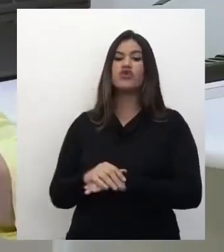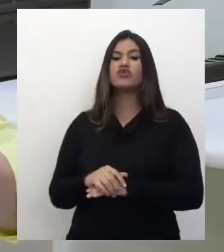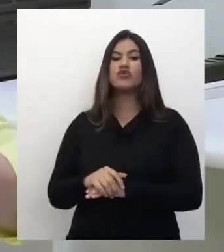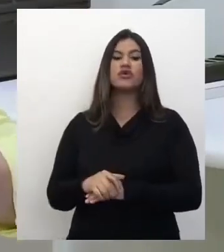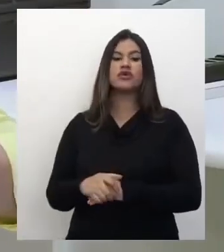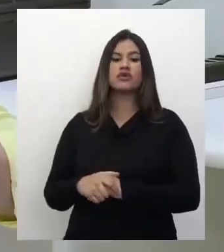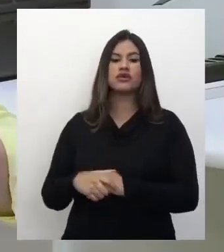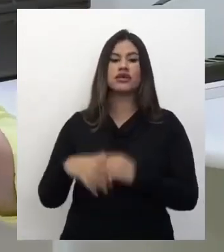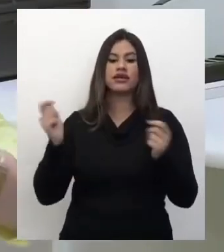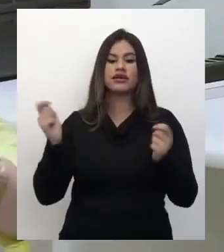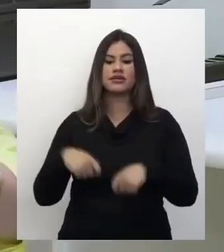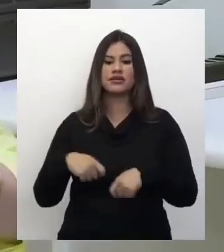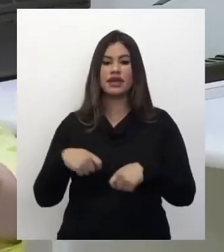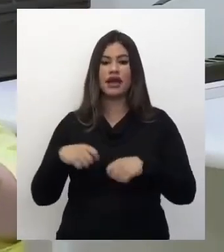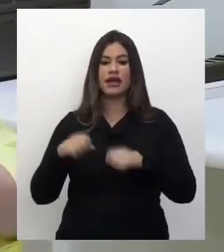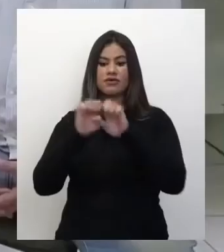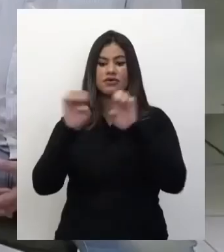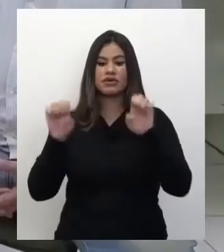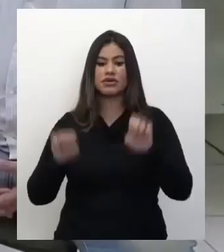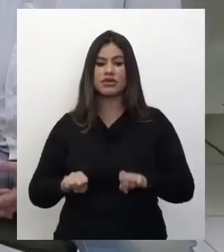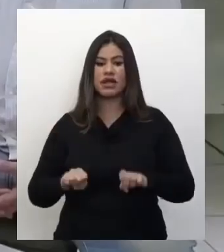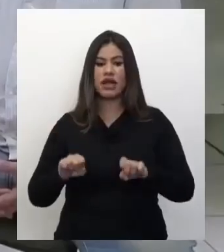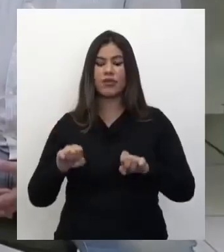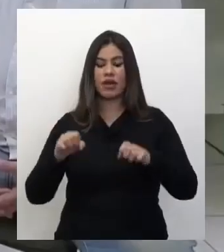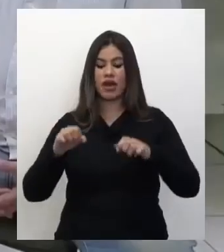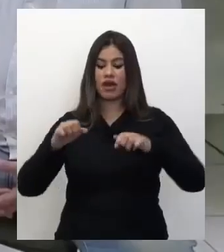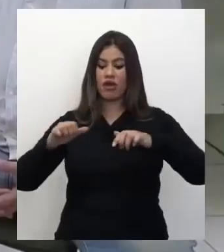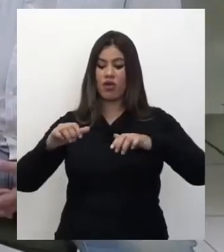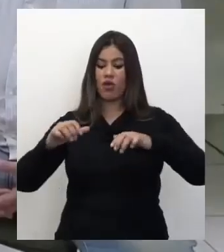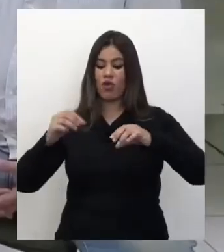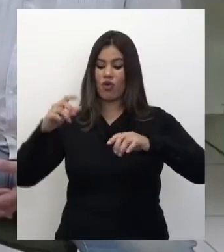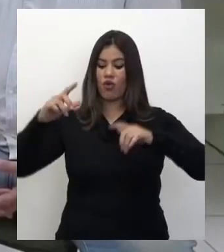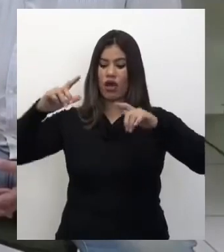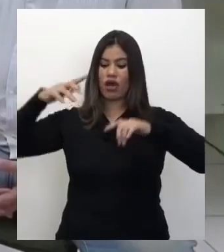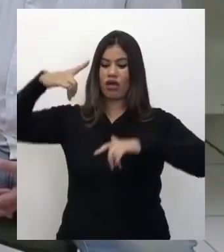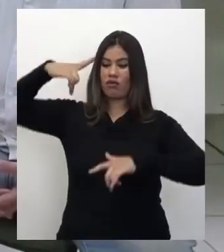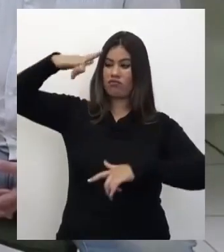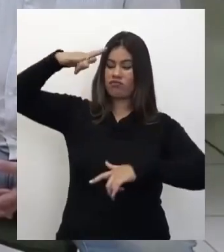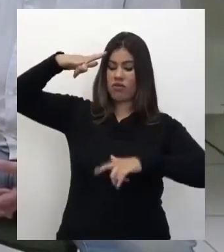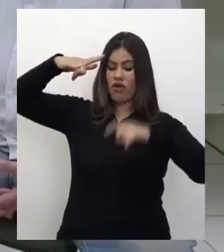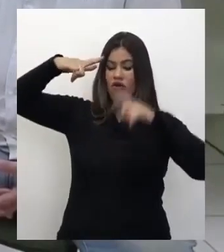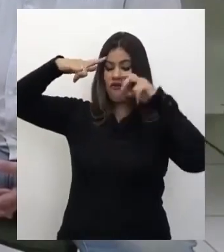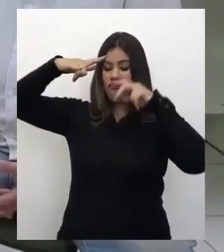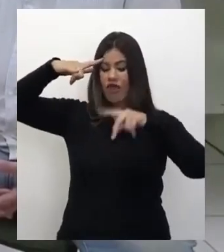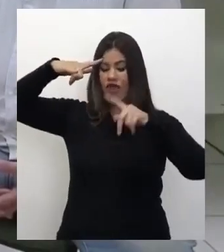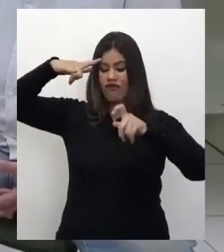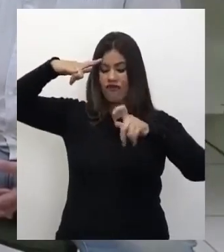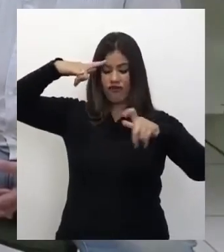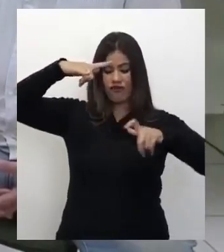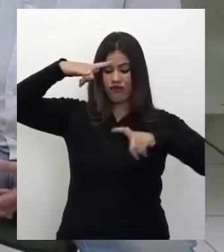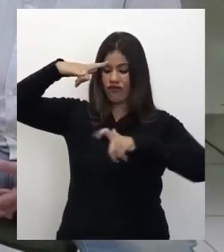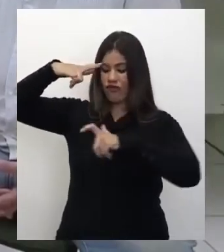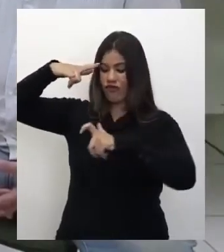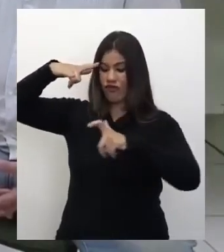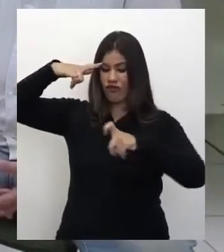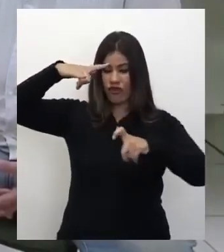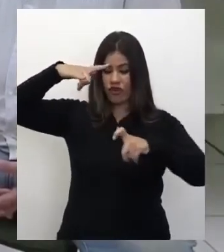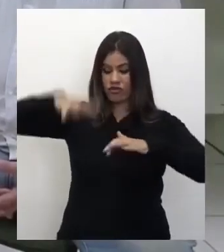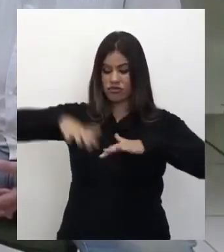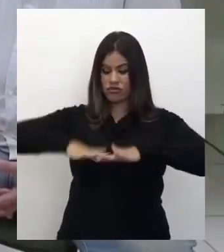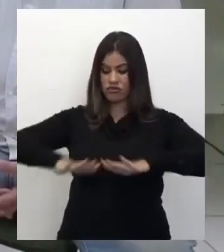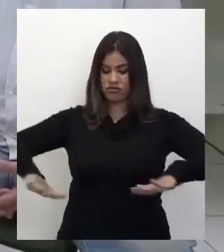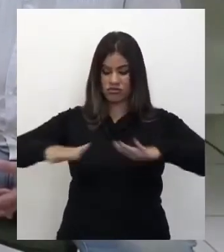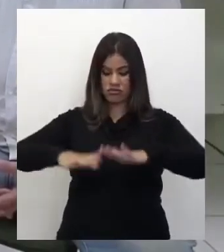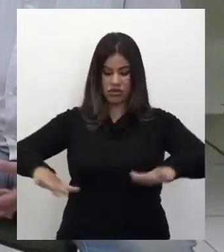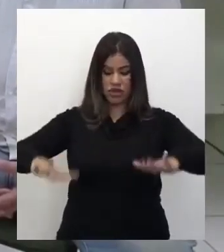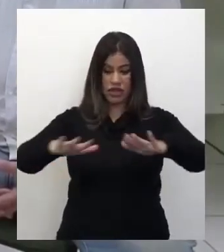nós adquirirmos sistematicamente imagens sobre a superfície terrestre e extrair informações sobre essas imagens.